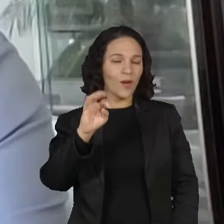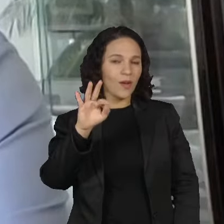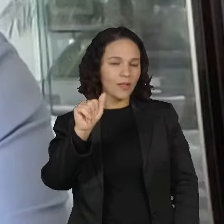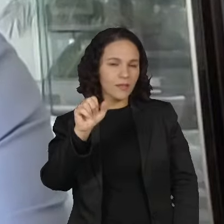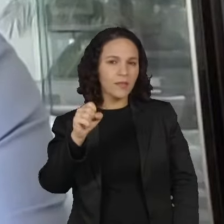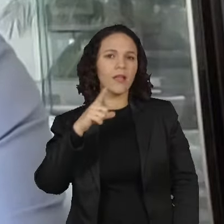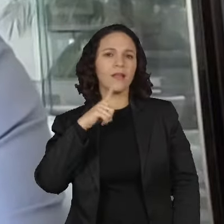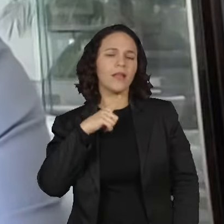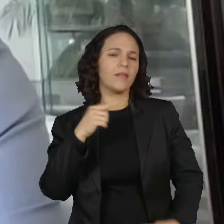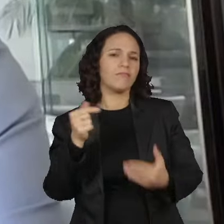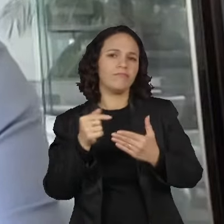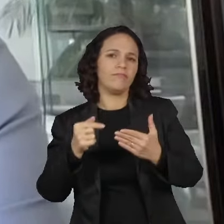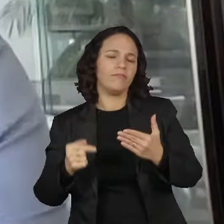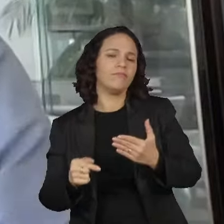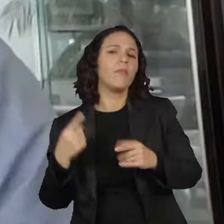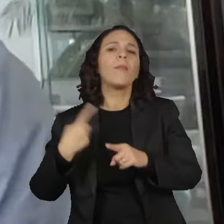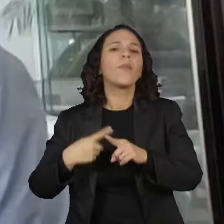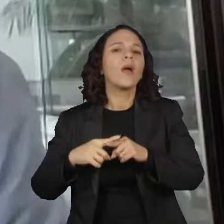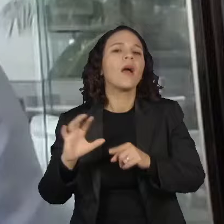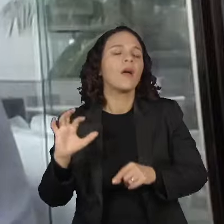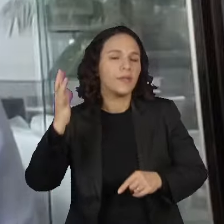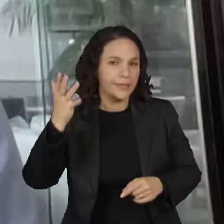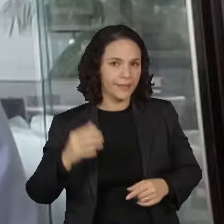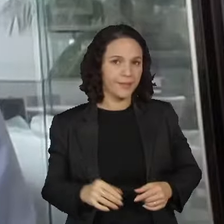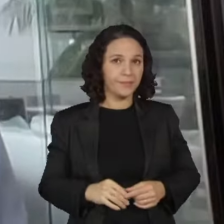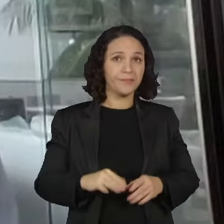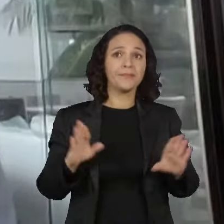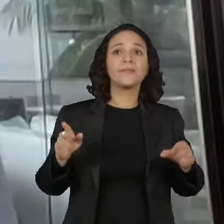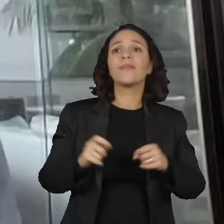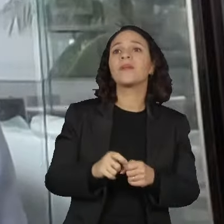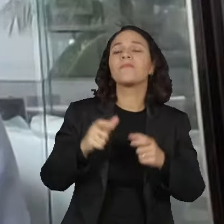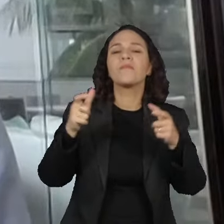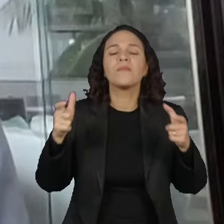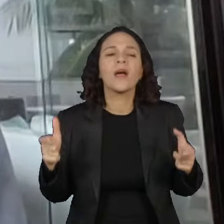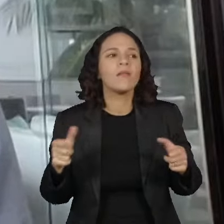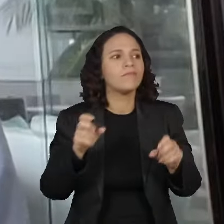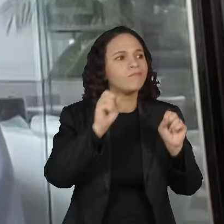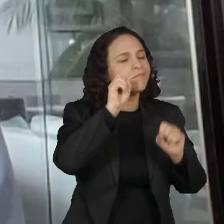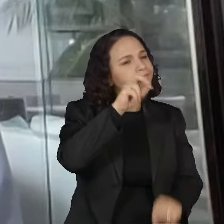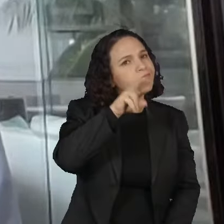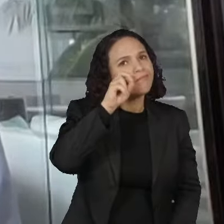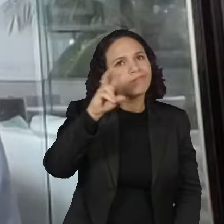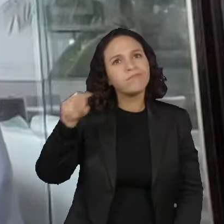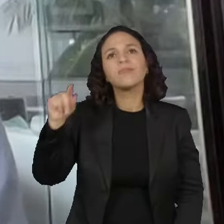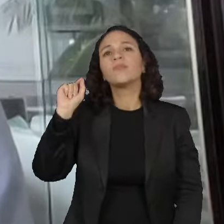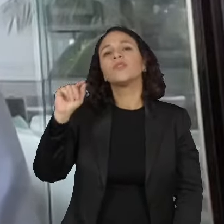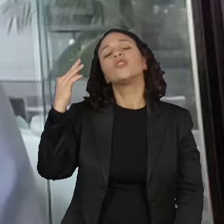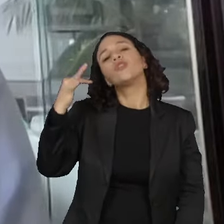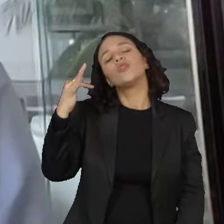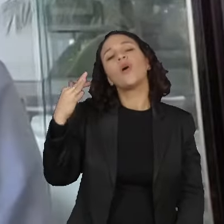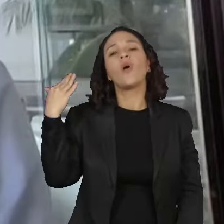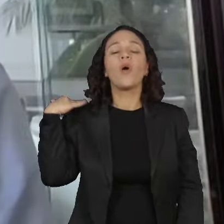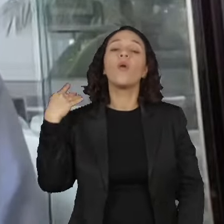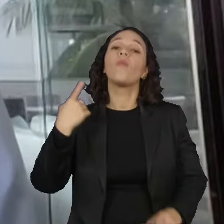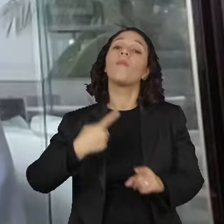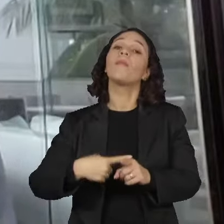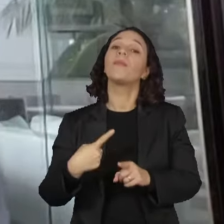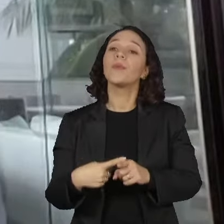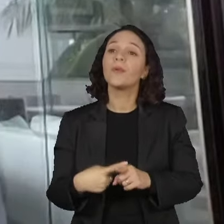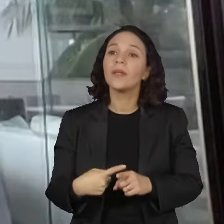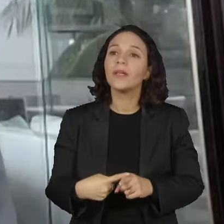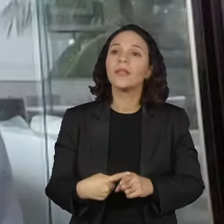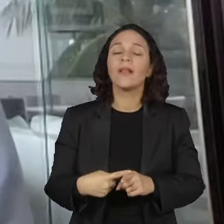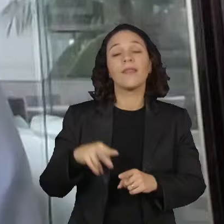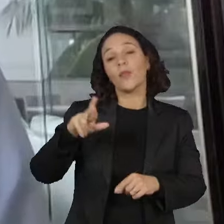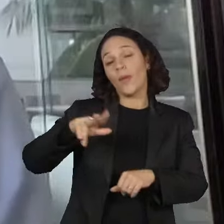diversas etiologias, diversas causas, né? A mais comum e a mais frequente seria a dor nas costas relacionada a doenças,